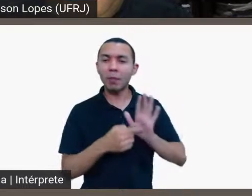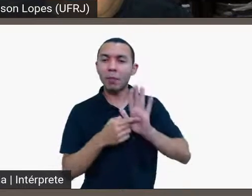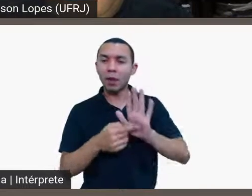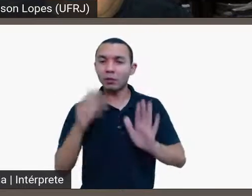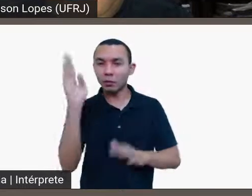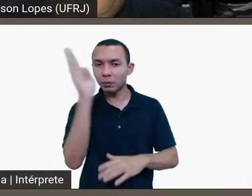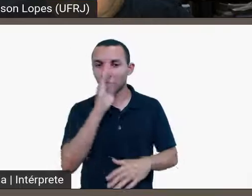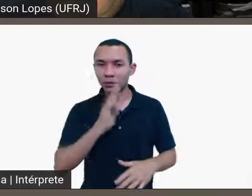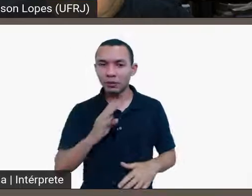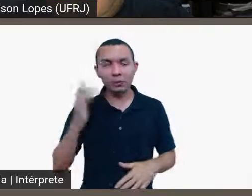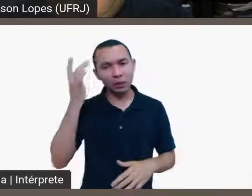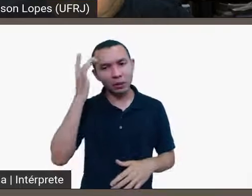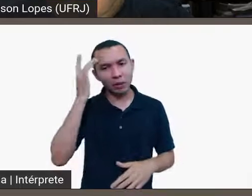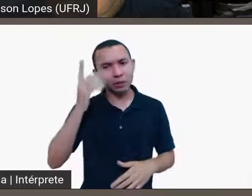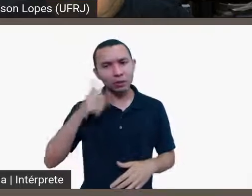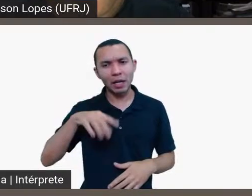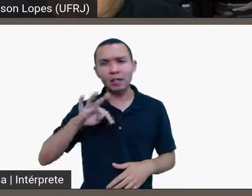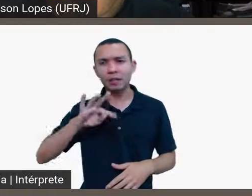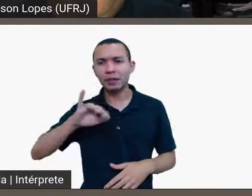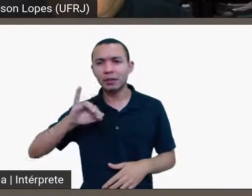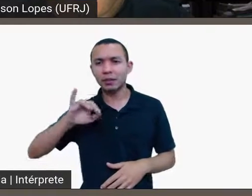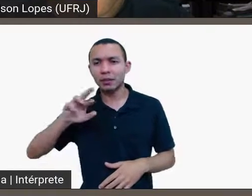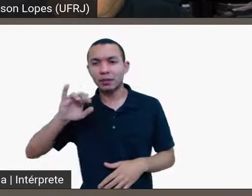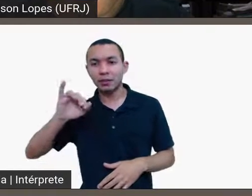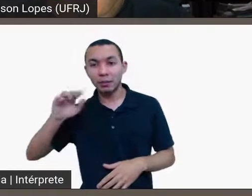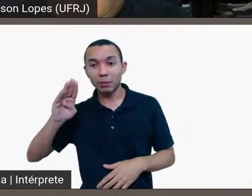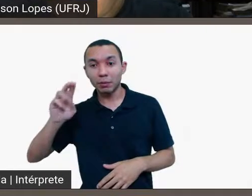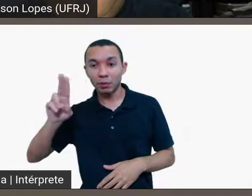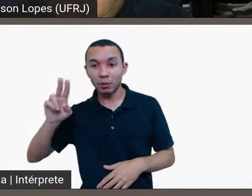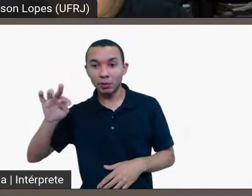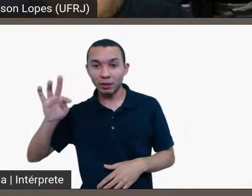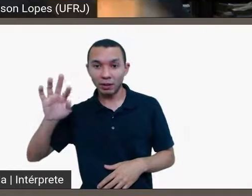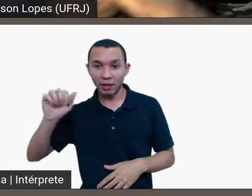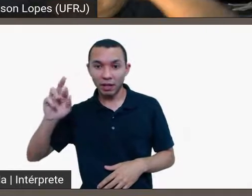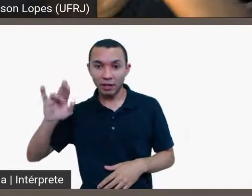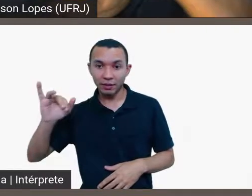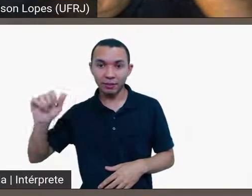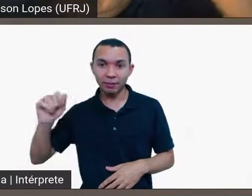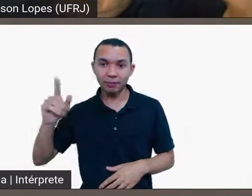muito tributária das artes visuais do 19,